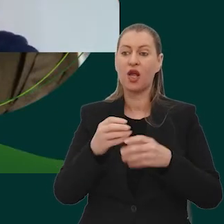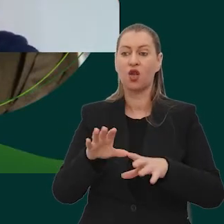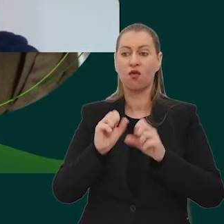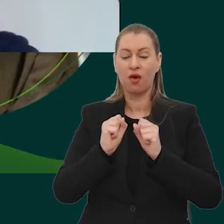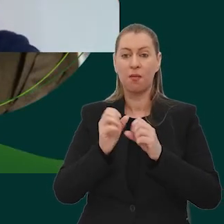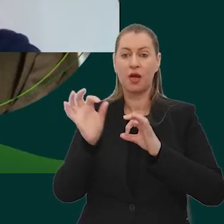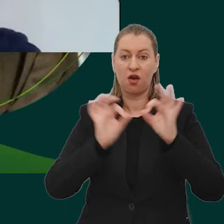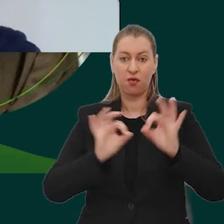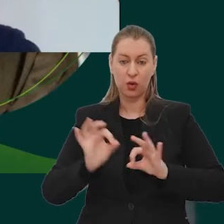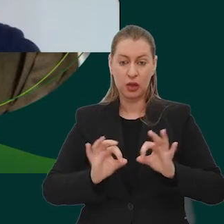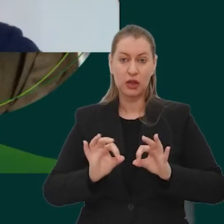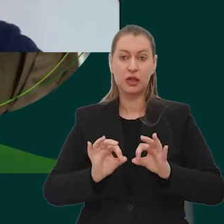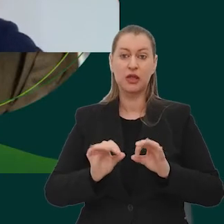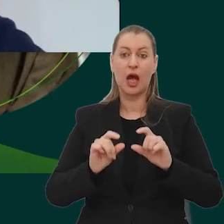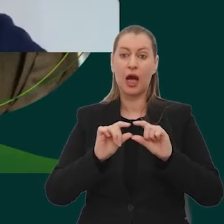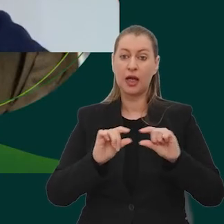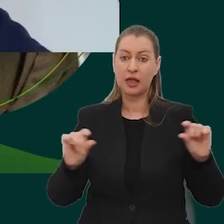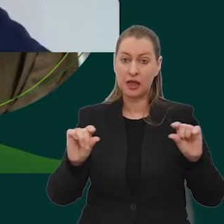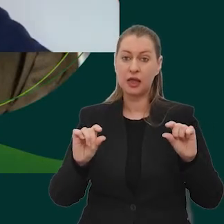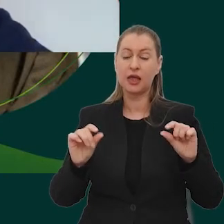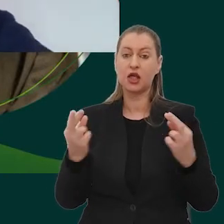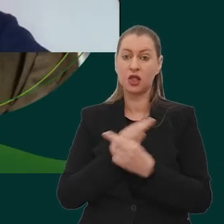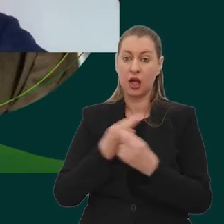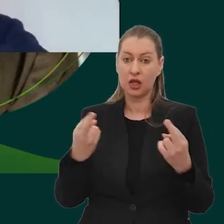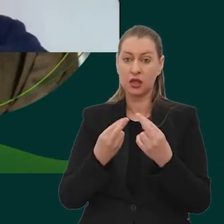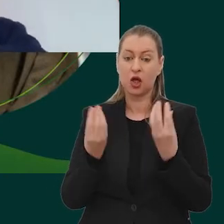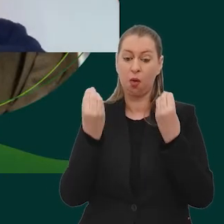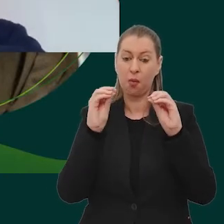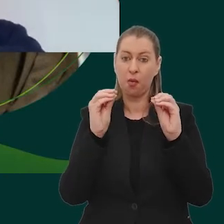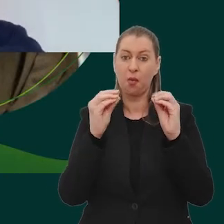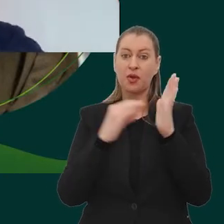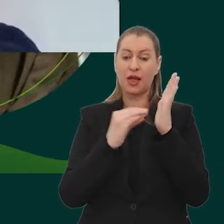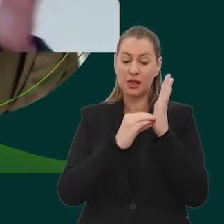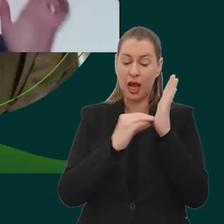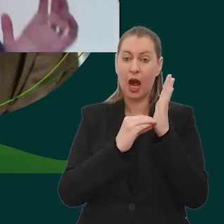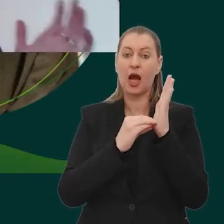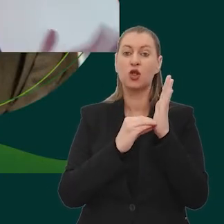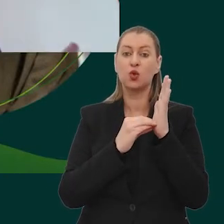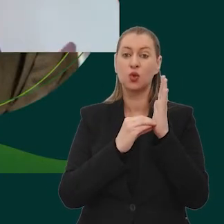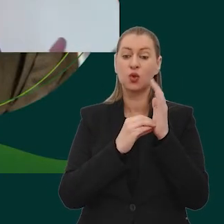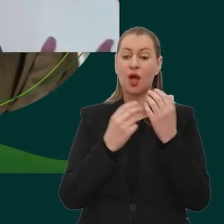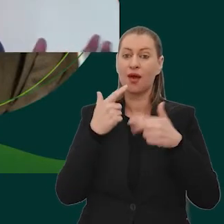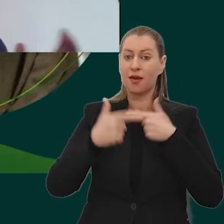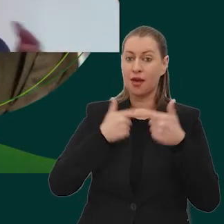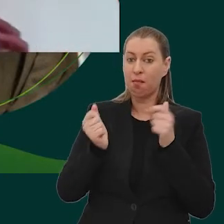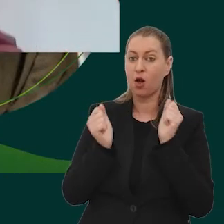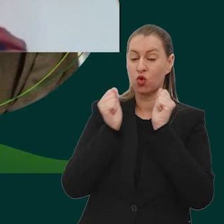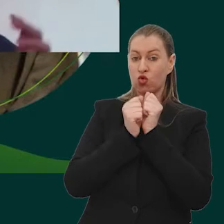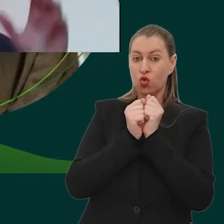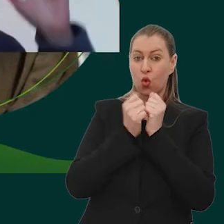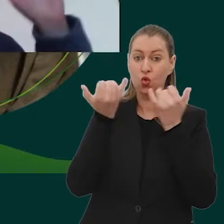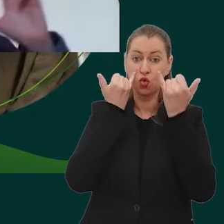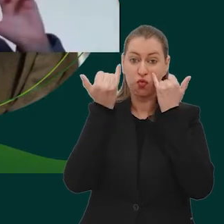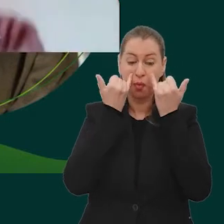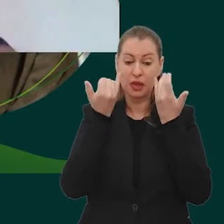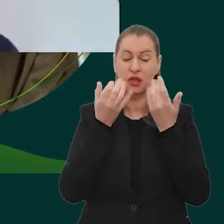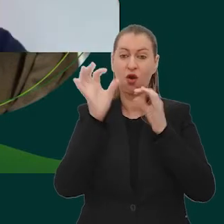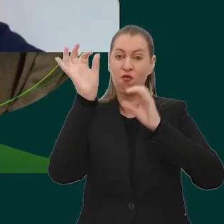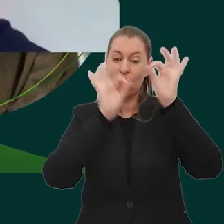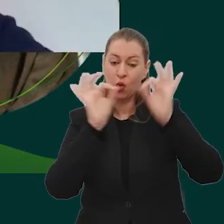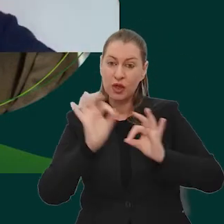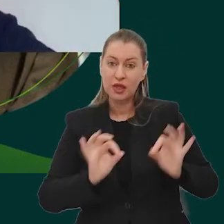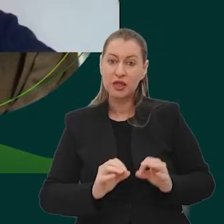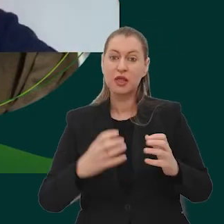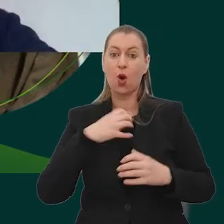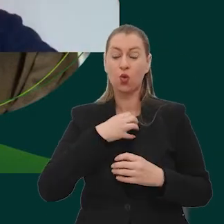vai montar linhas de relações, vai montar dados que geralmente trabalham juntos, vai tentando mapear as formas